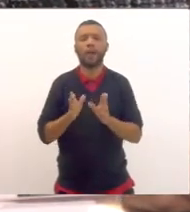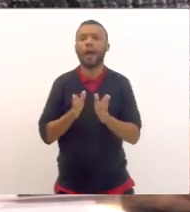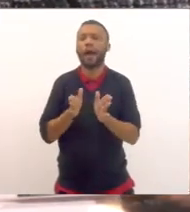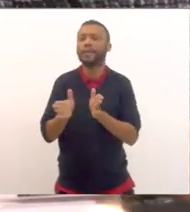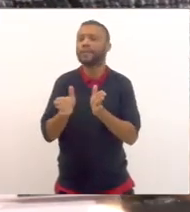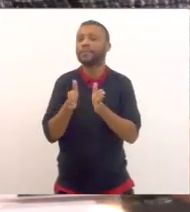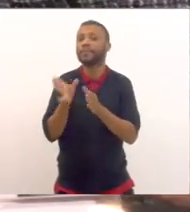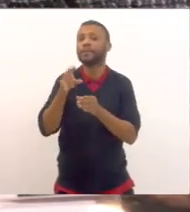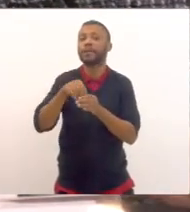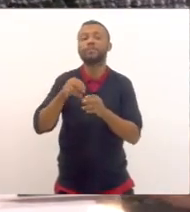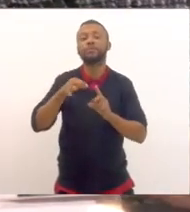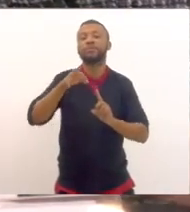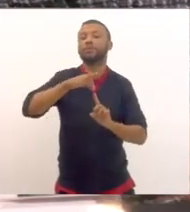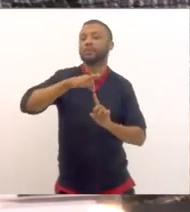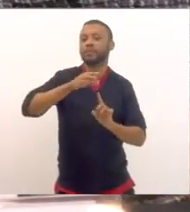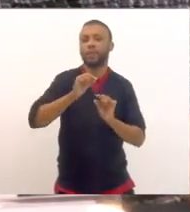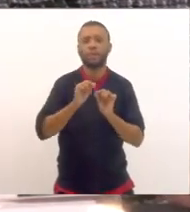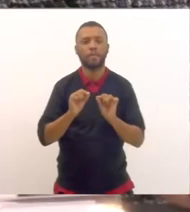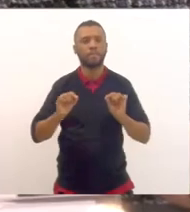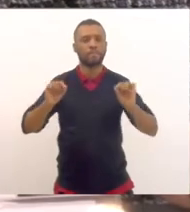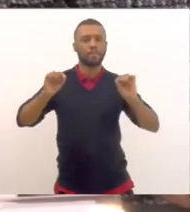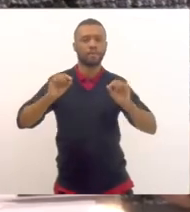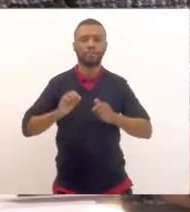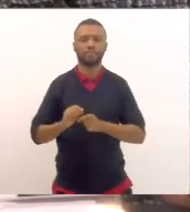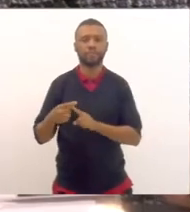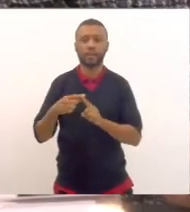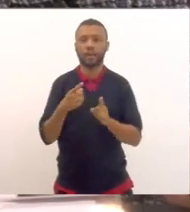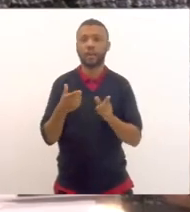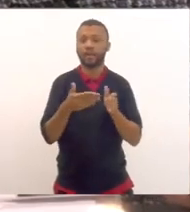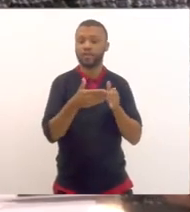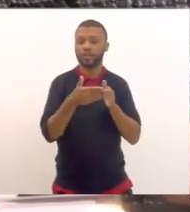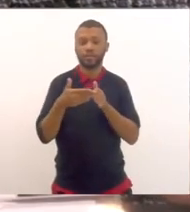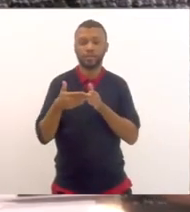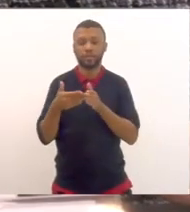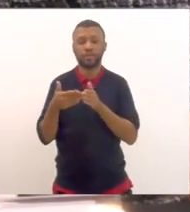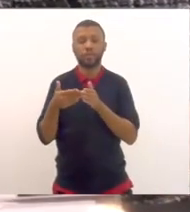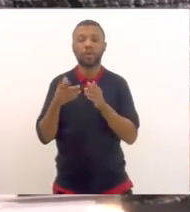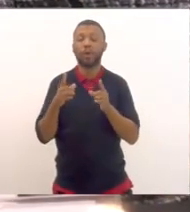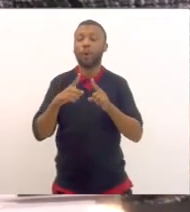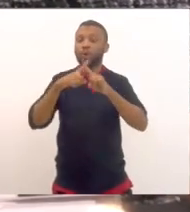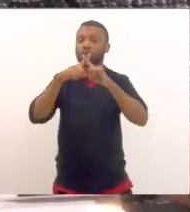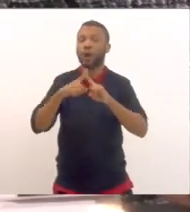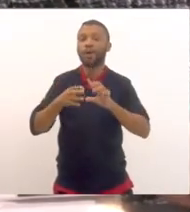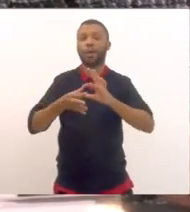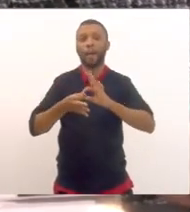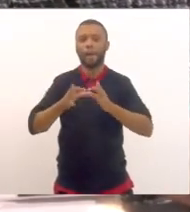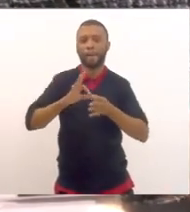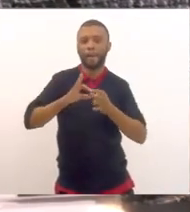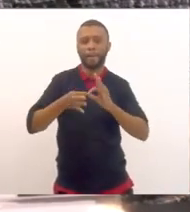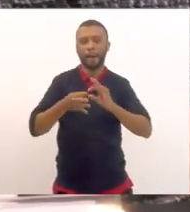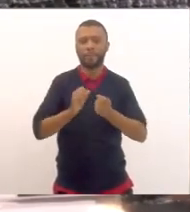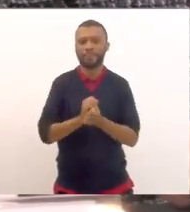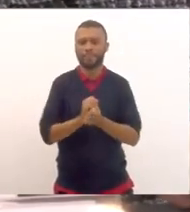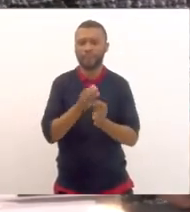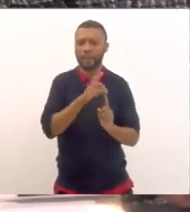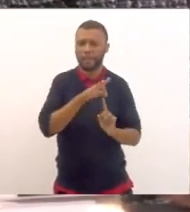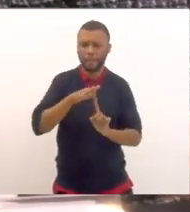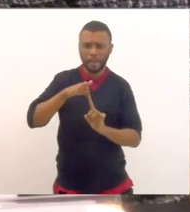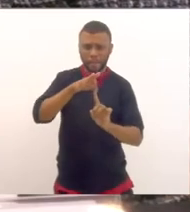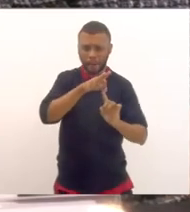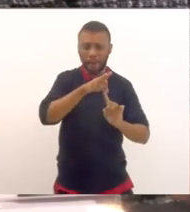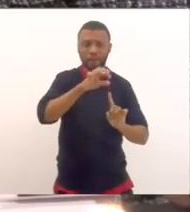das estações porque tirando os jogos as dos Jogos Olímpicos acho que a estante